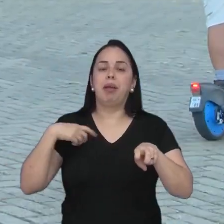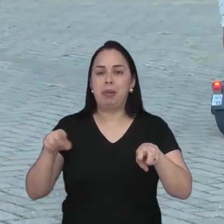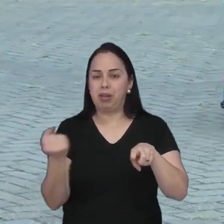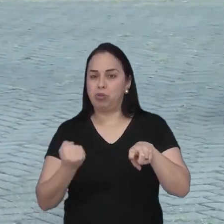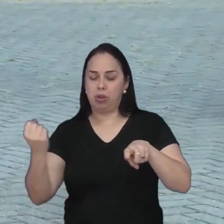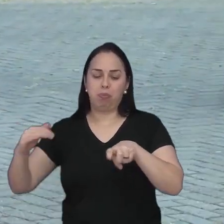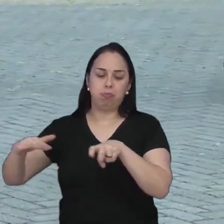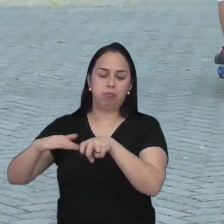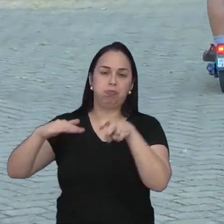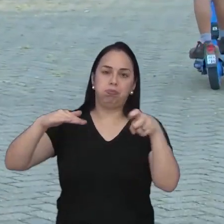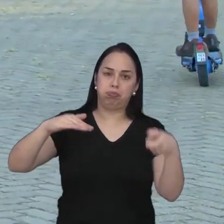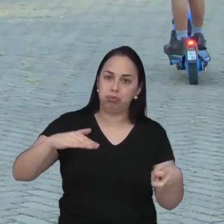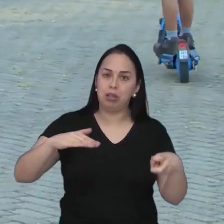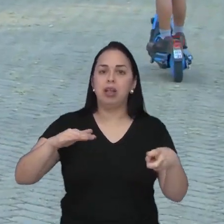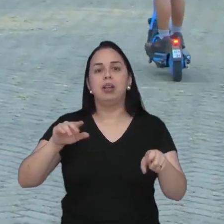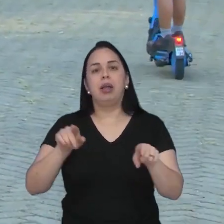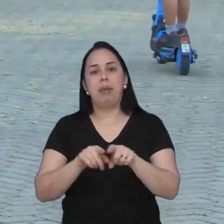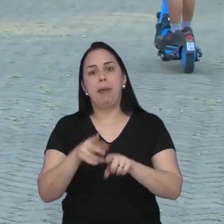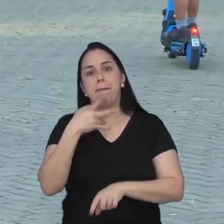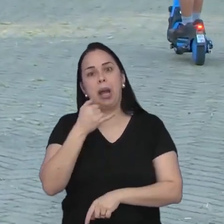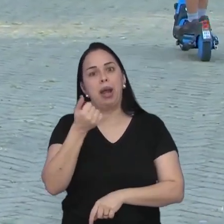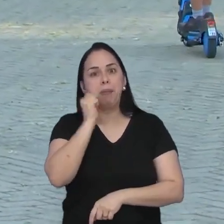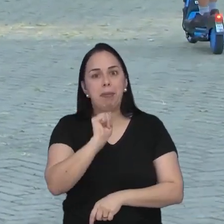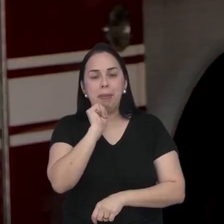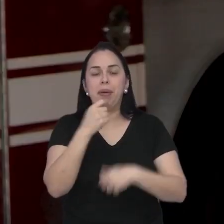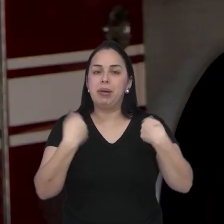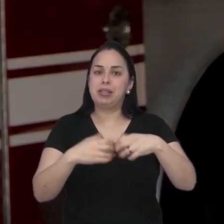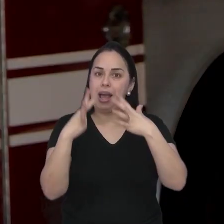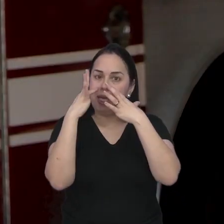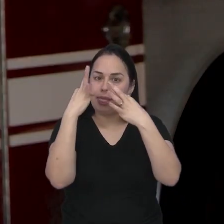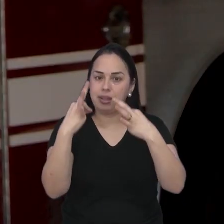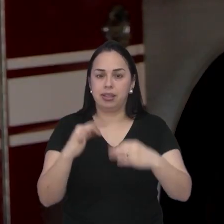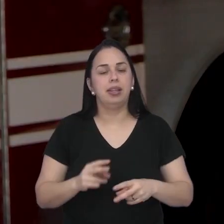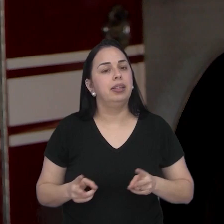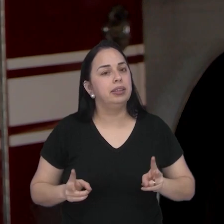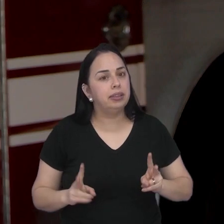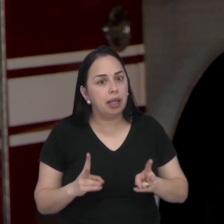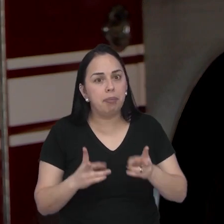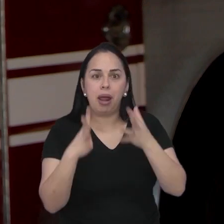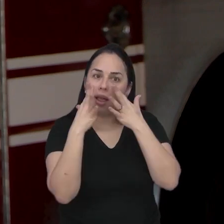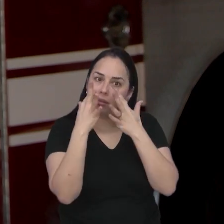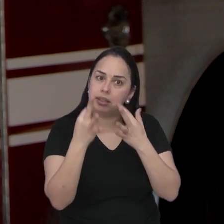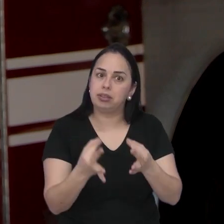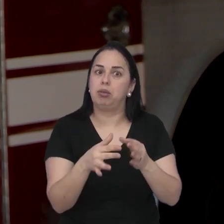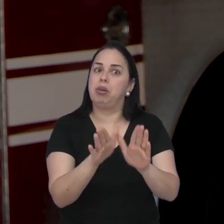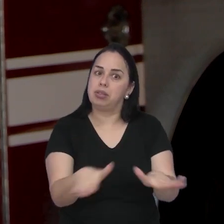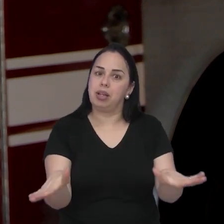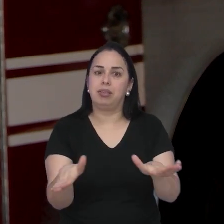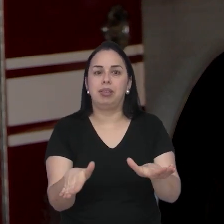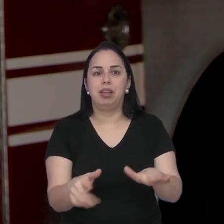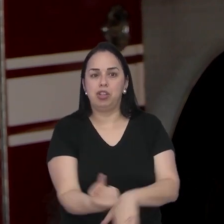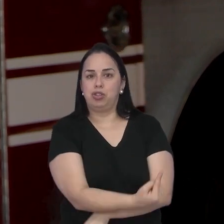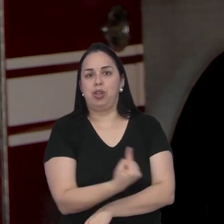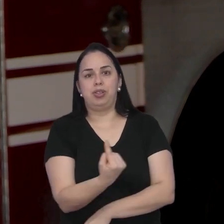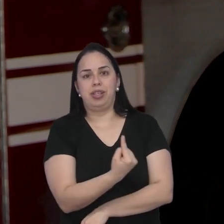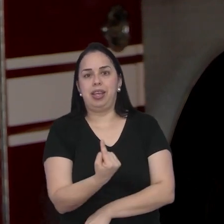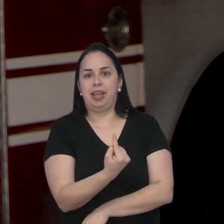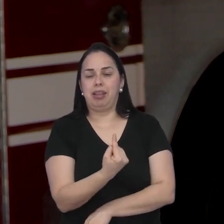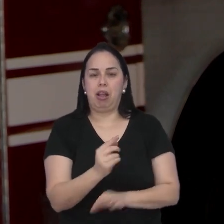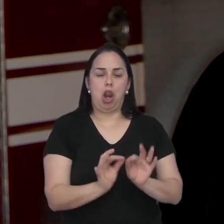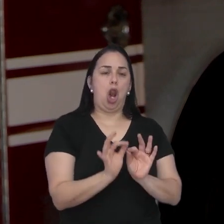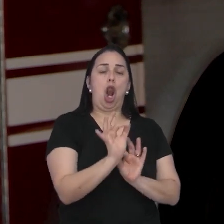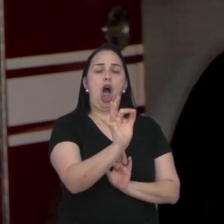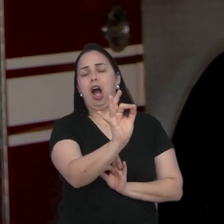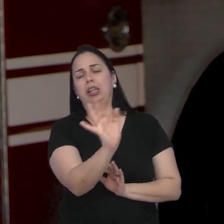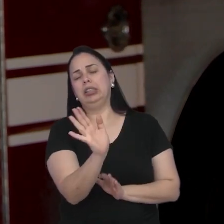e atropelamentos, o que levanta um alerta para os pais. É importante que os pais estejam sempre atentos às crianças, né? Nunca deixar essa